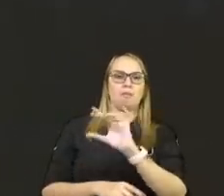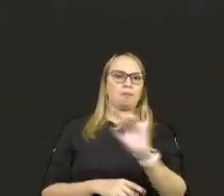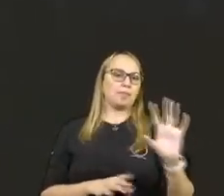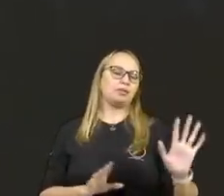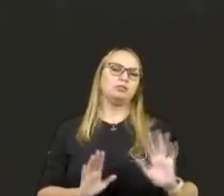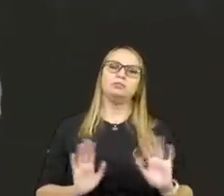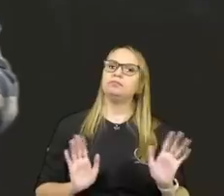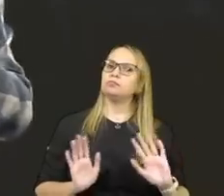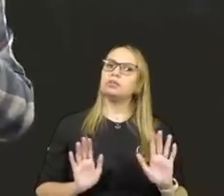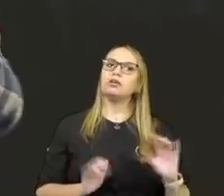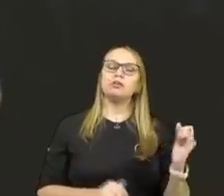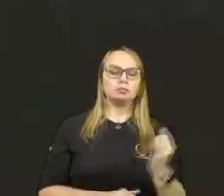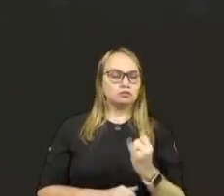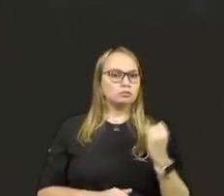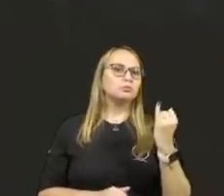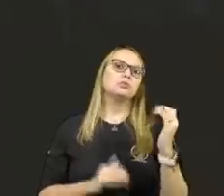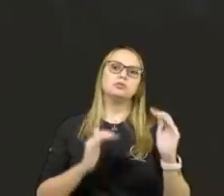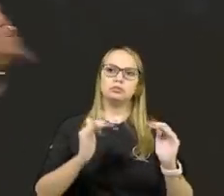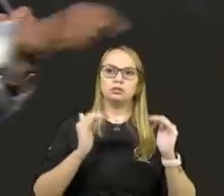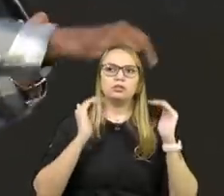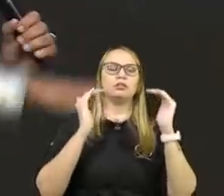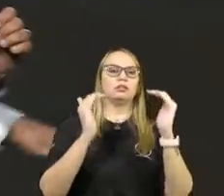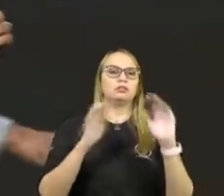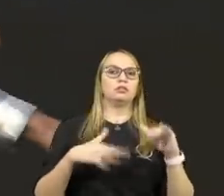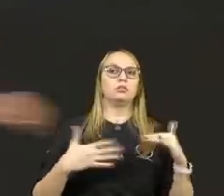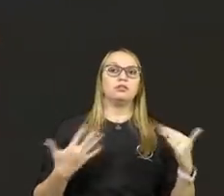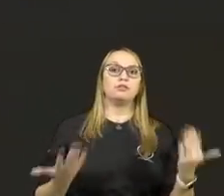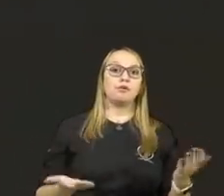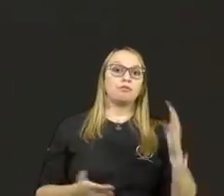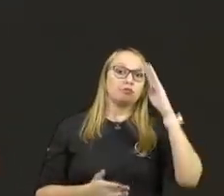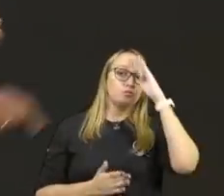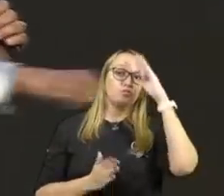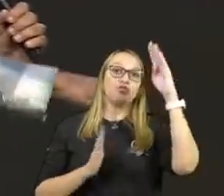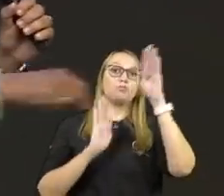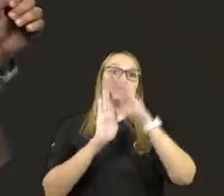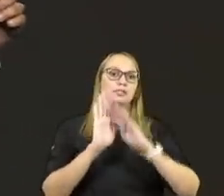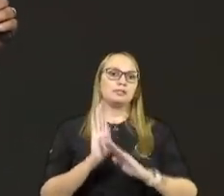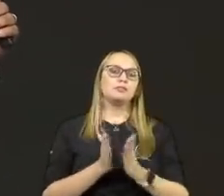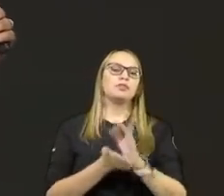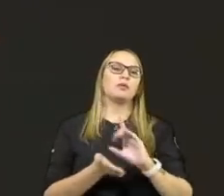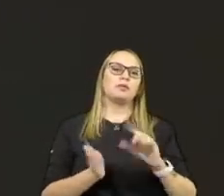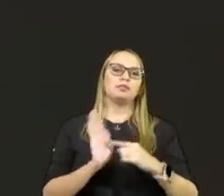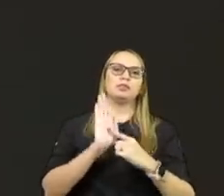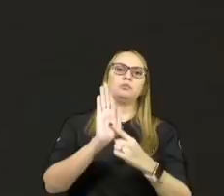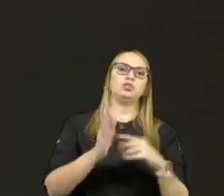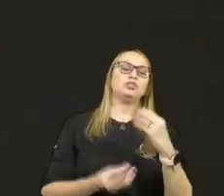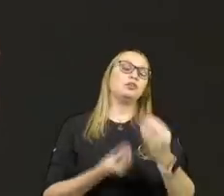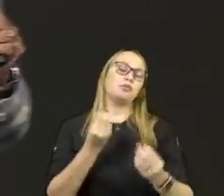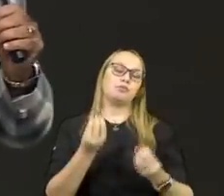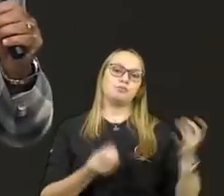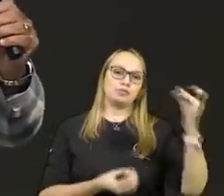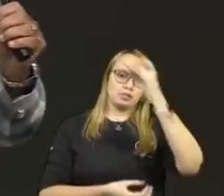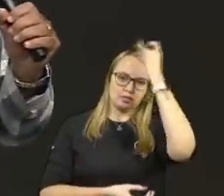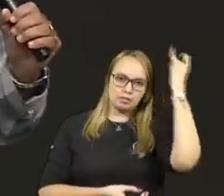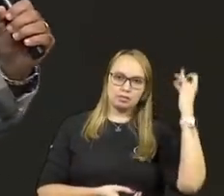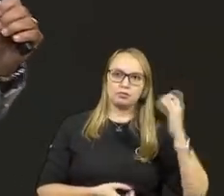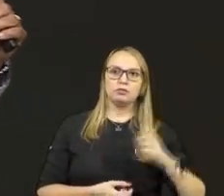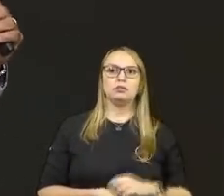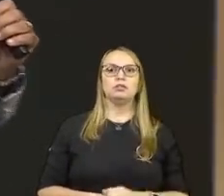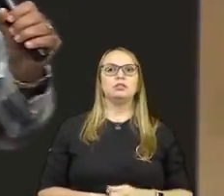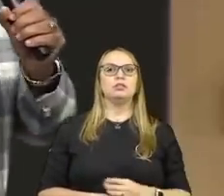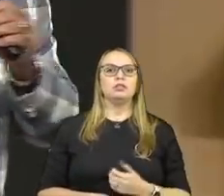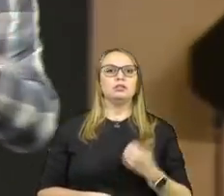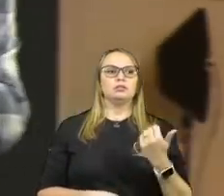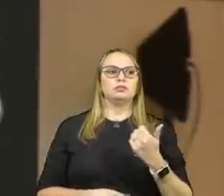Isso aqui é de uma importância muito grande. E quais são esses princípios da palavra que me diz como é que eu vou ser santo? 1